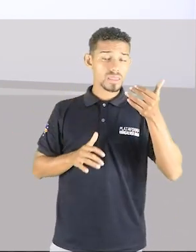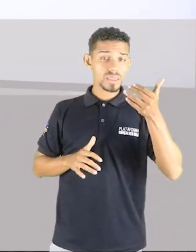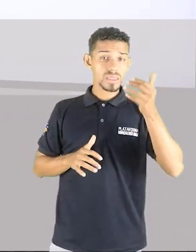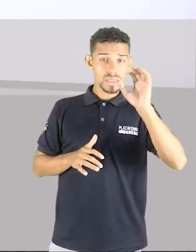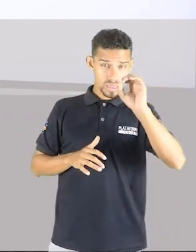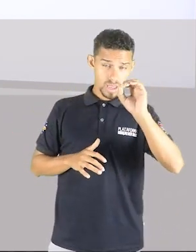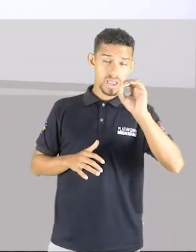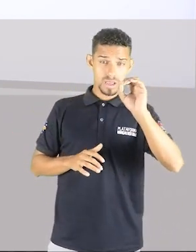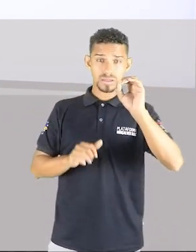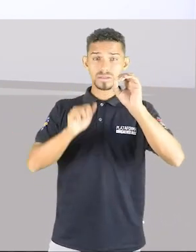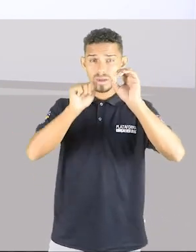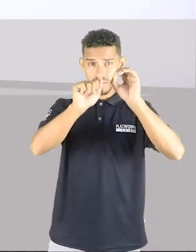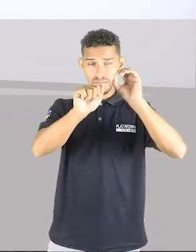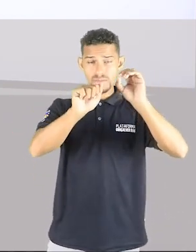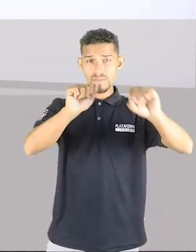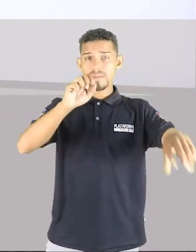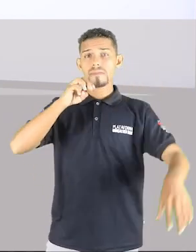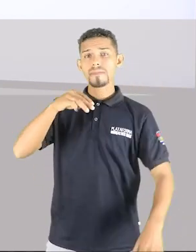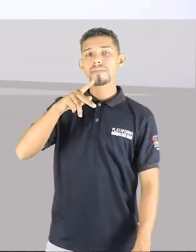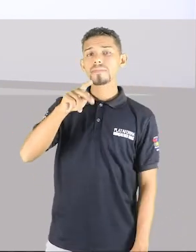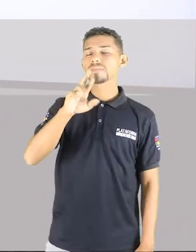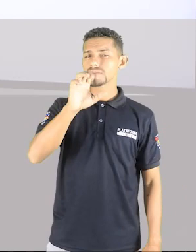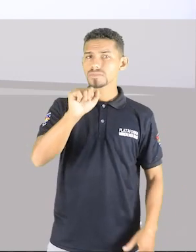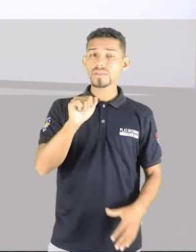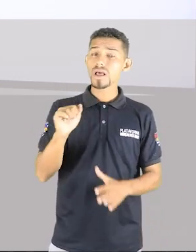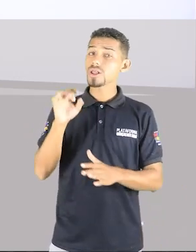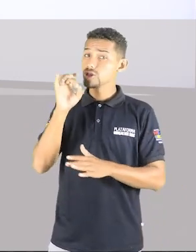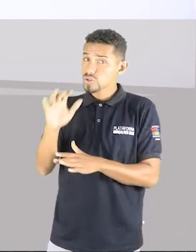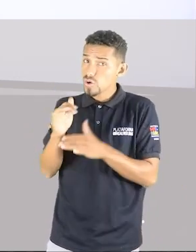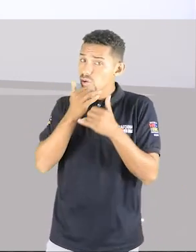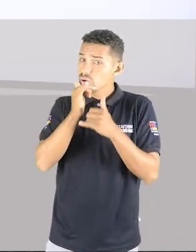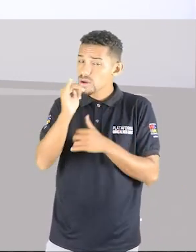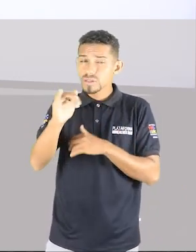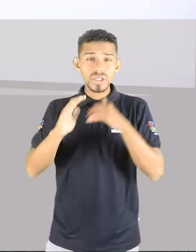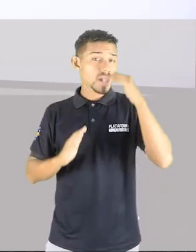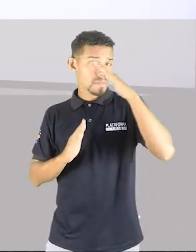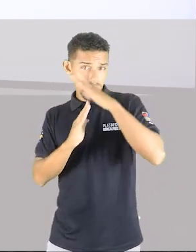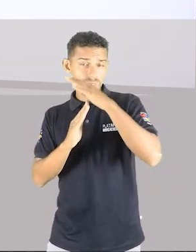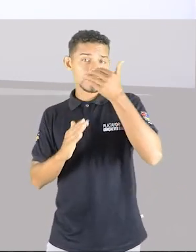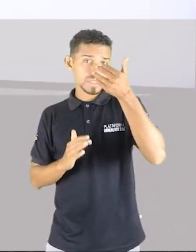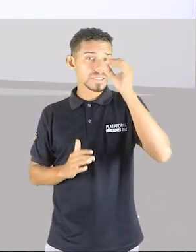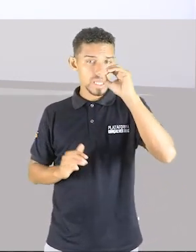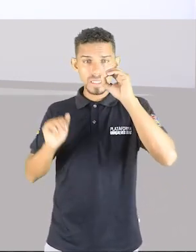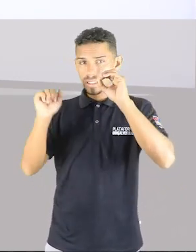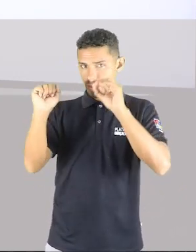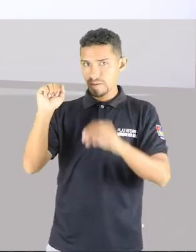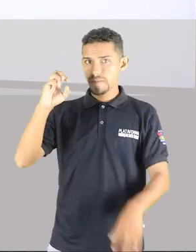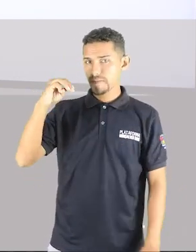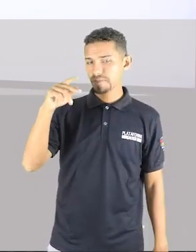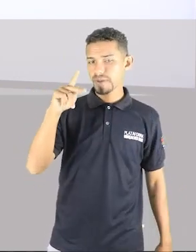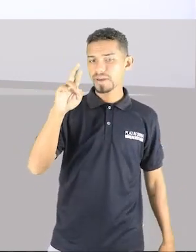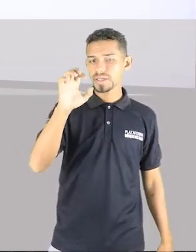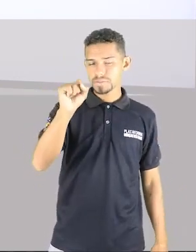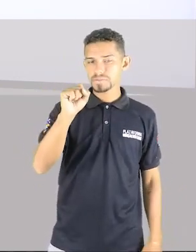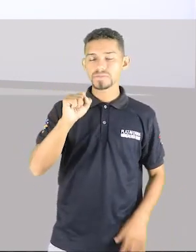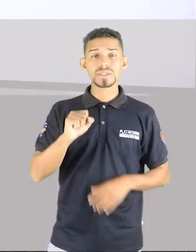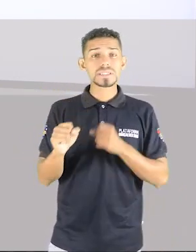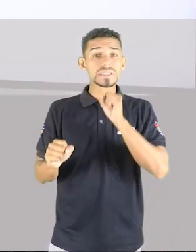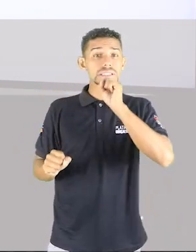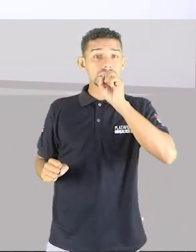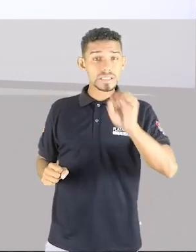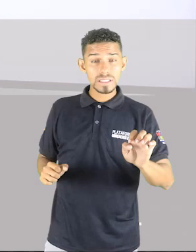quer dizer que ele permite passar apenas uma corrente de no máximo 10 Amp se porventura